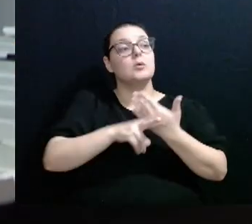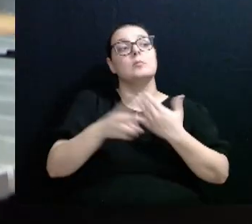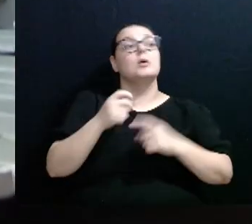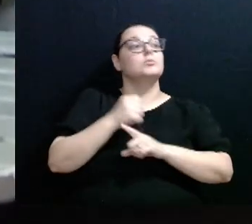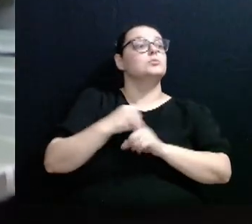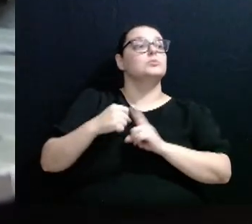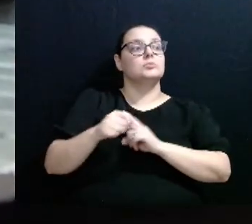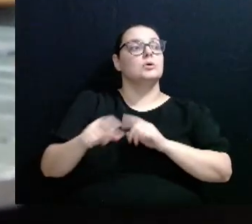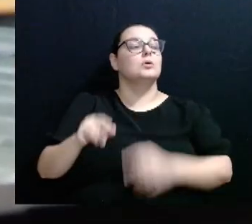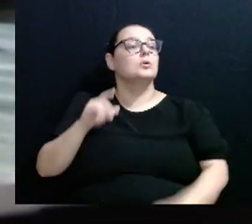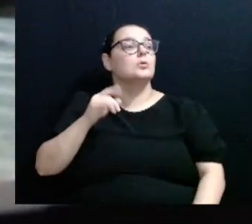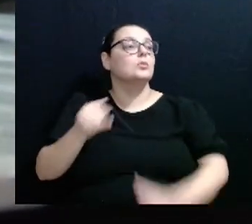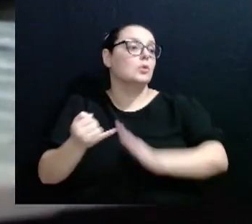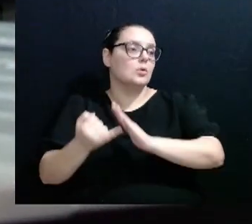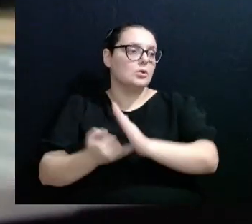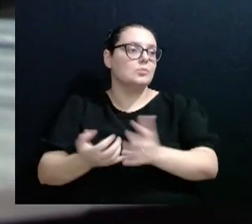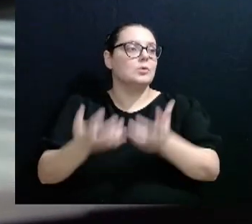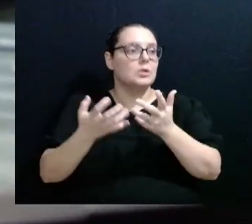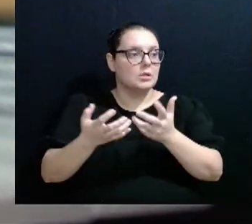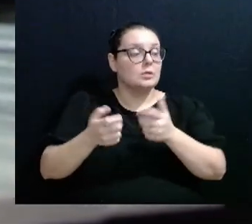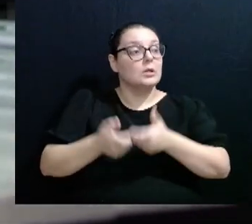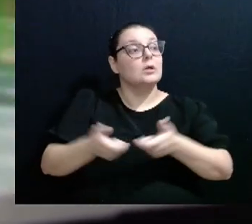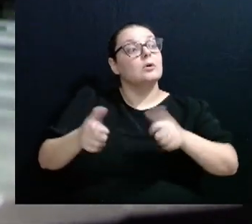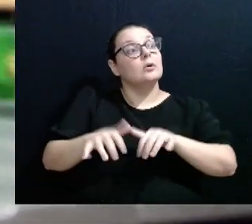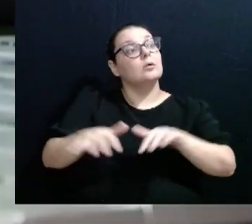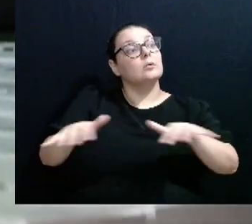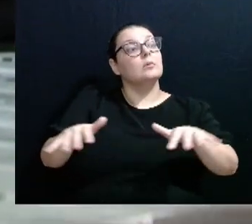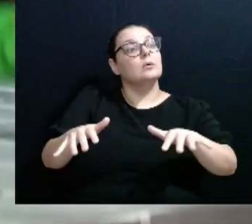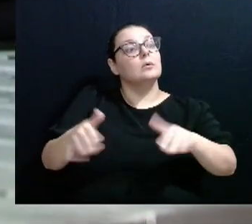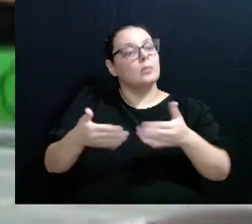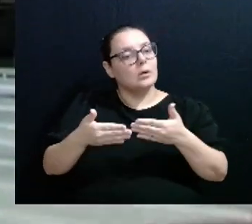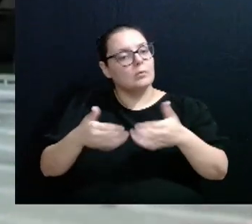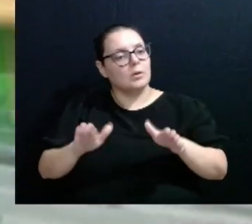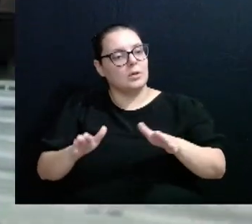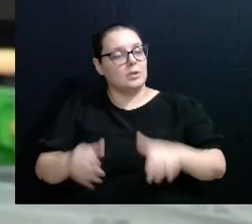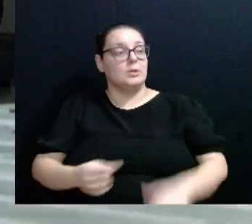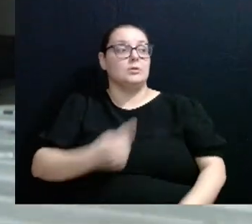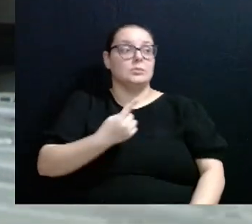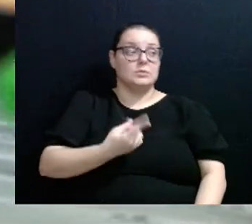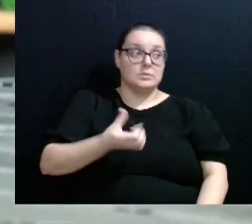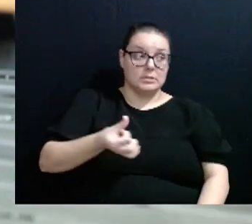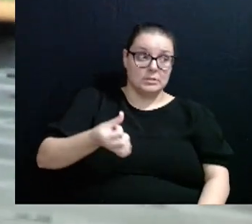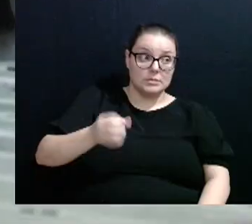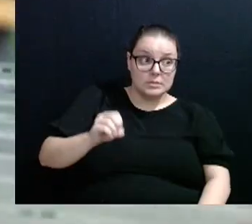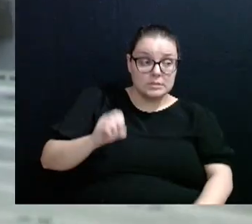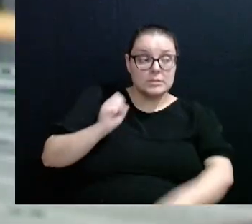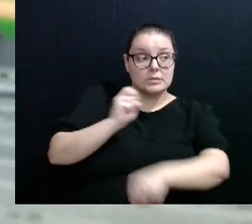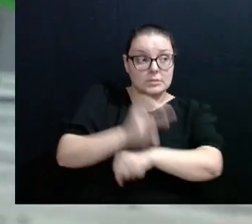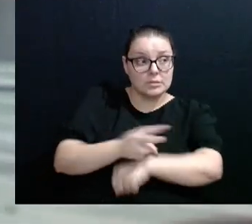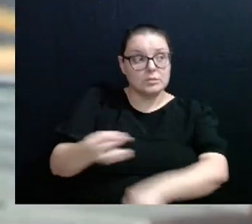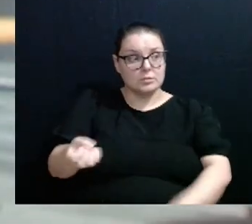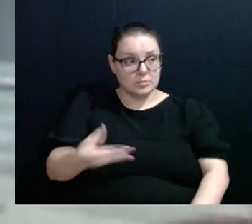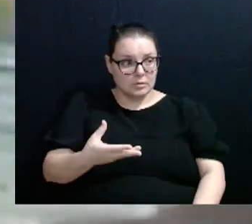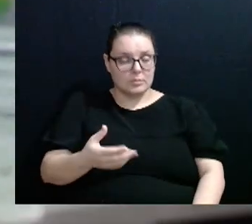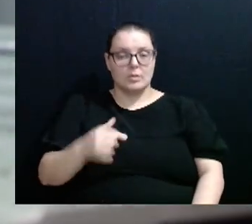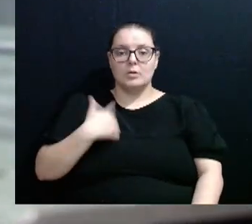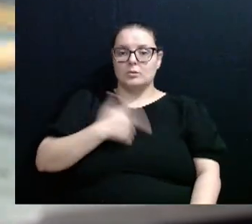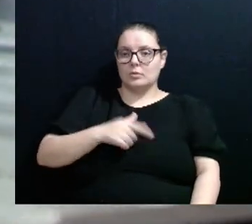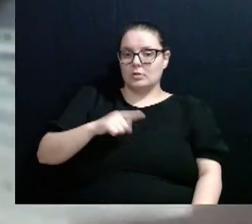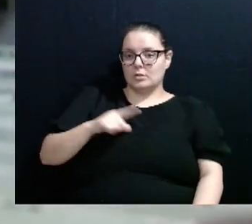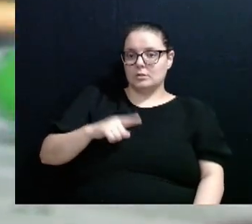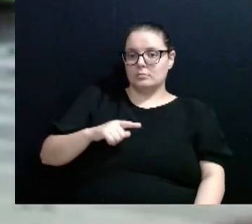Instituto pretende ampliar com essa abertura de 160 novas vagas? Nós queremos oportunizar para